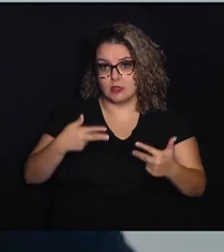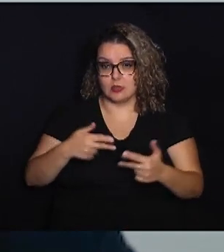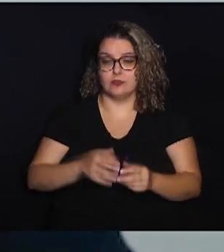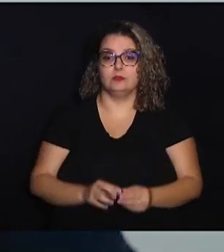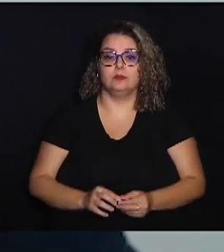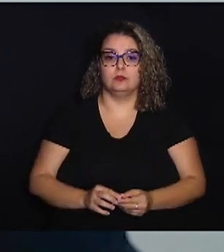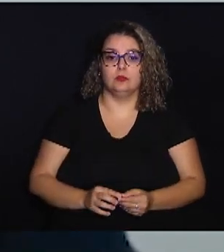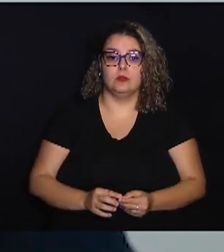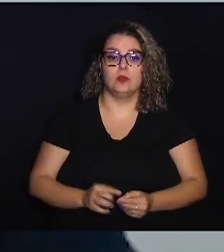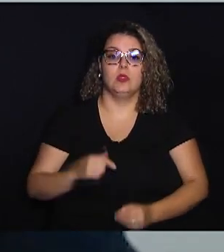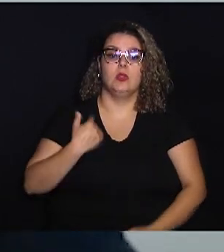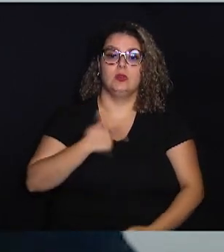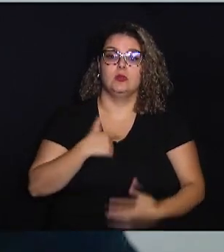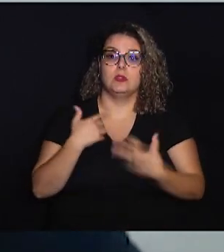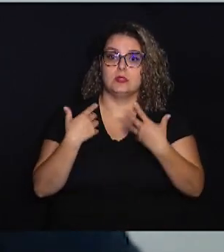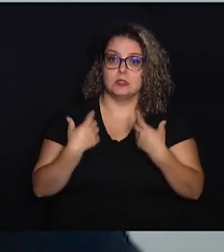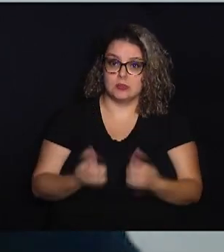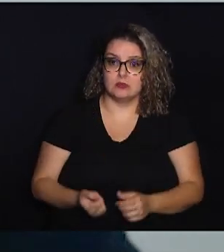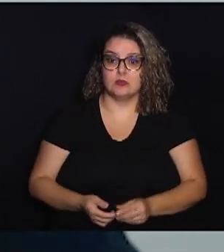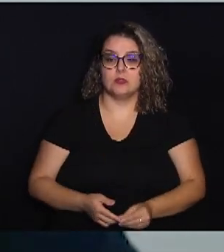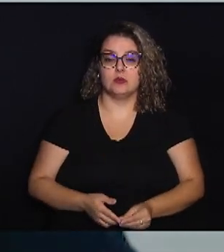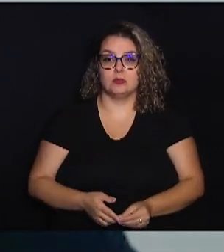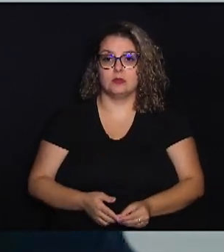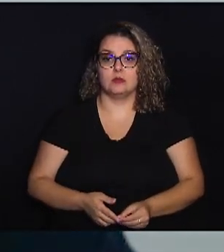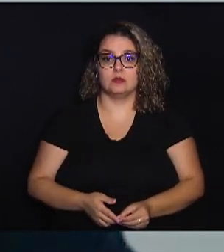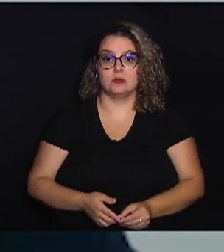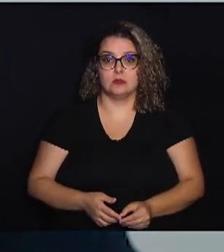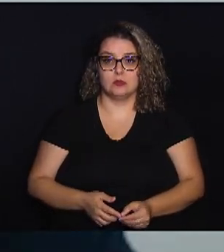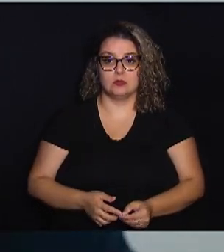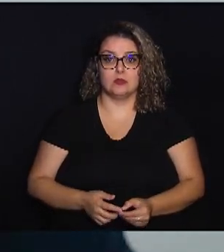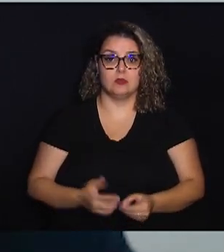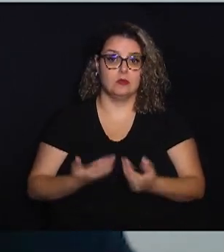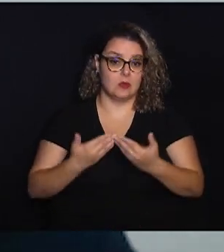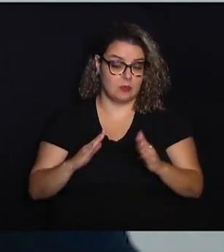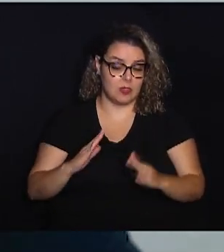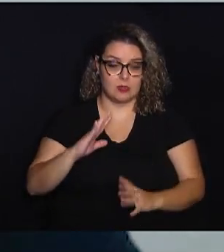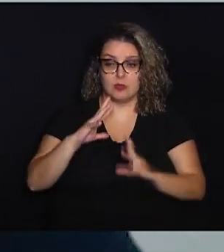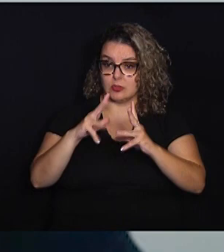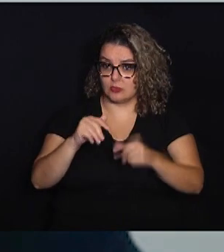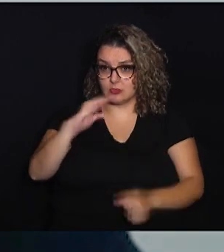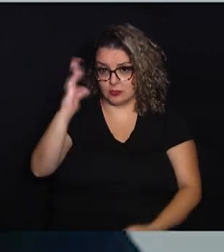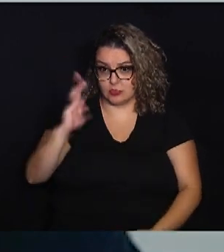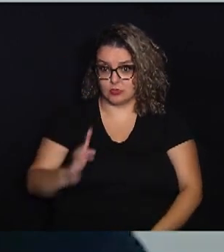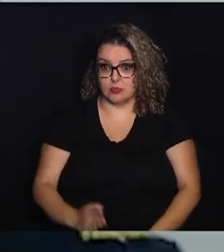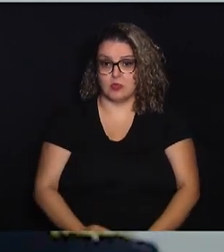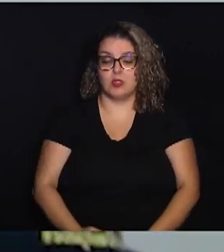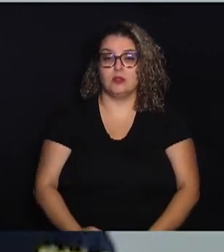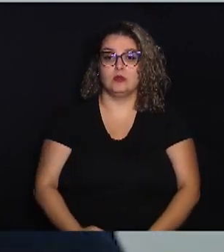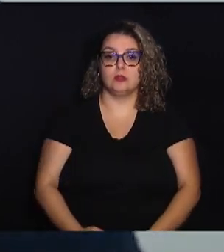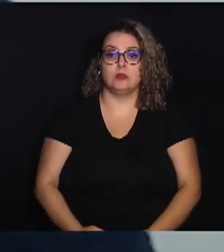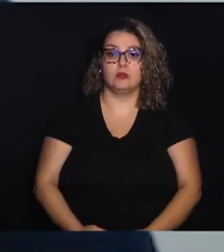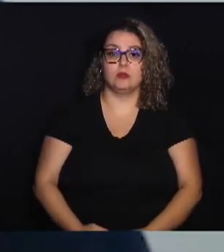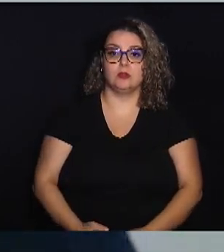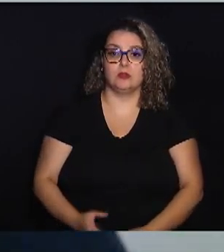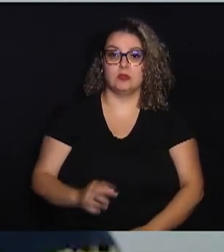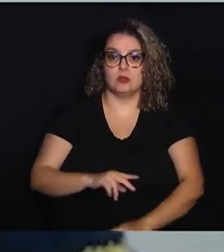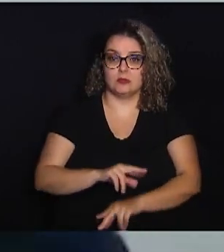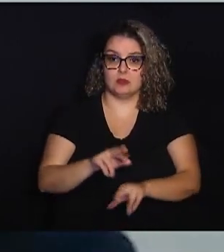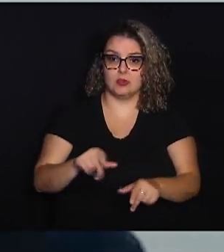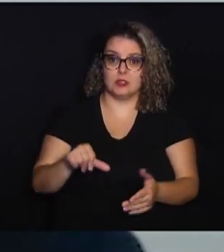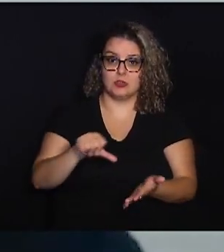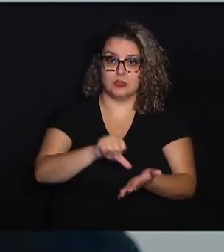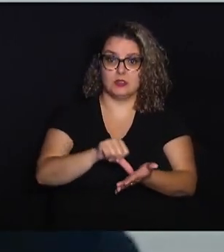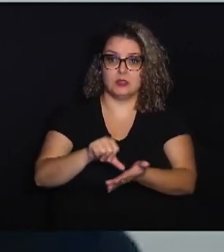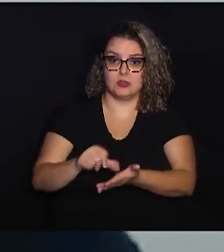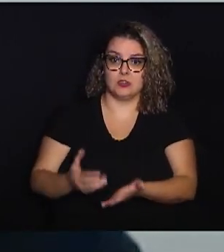de receber, tá? Então, como foi aberto agora para o Brasil todo, nós temos vários centros de tratamento